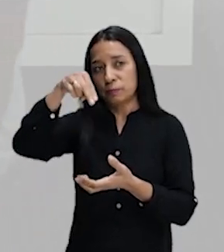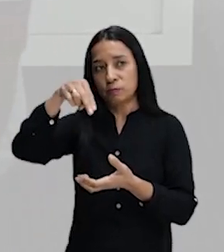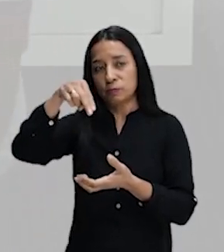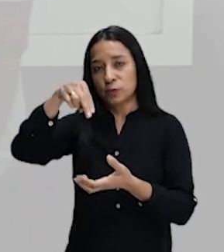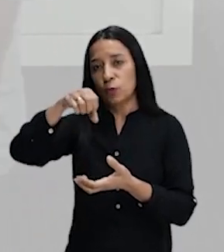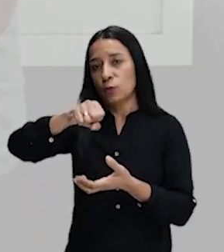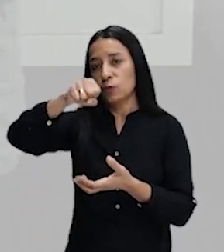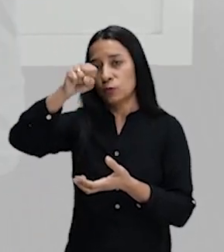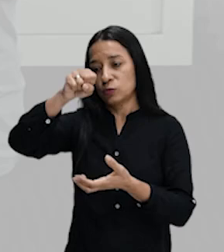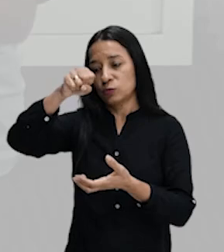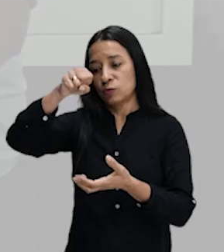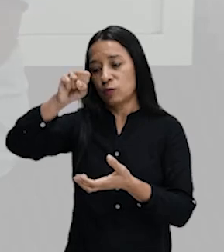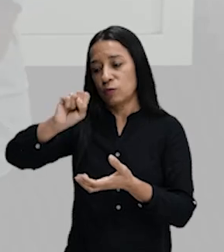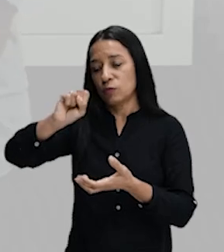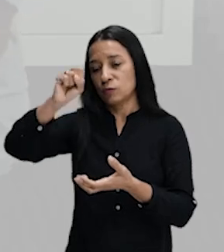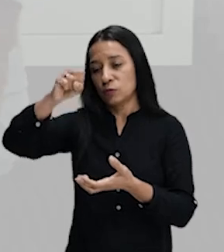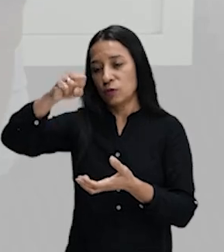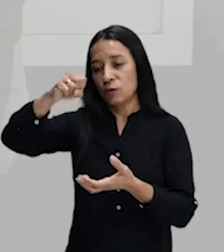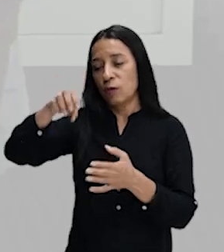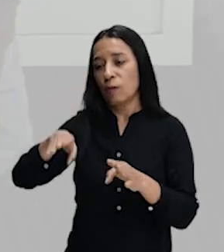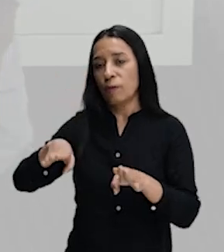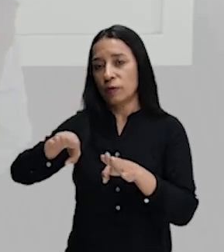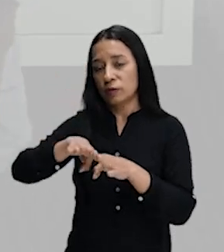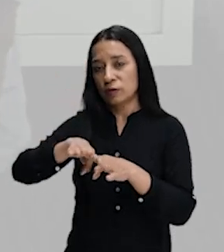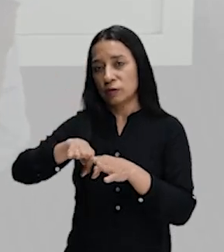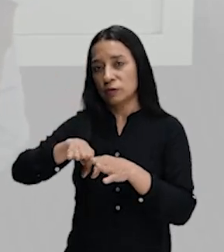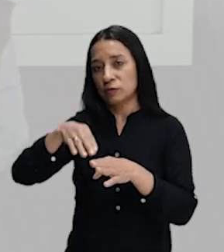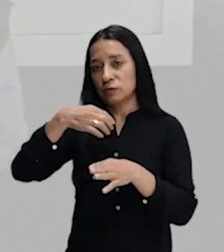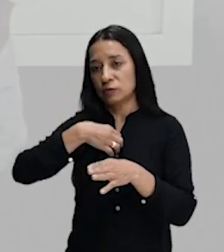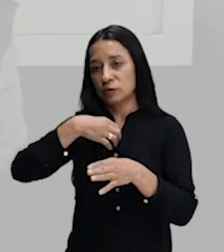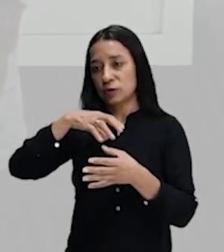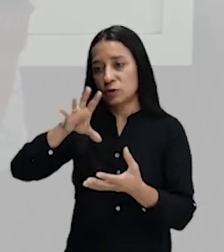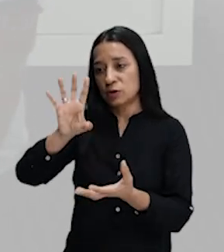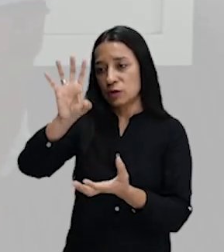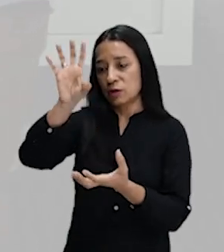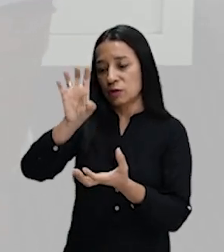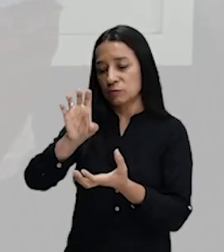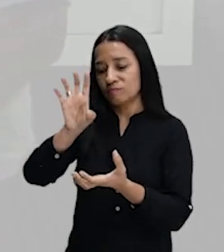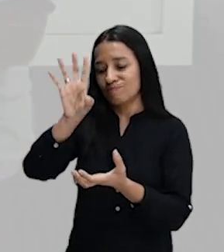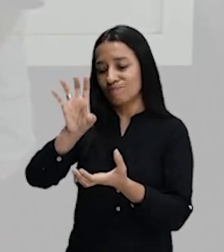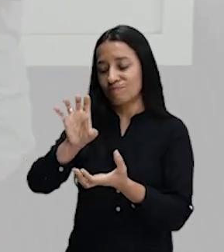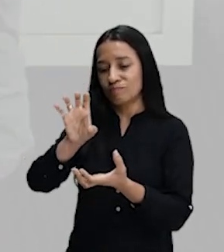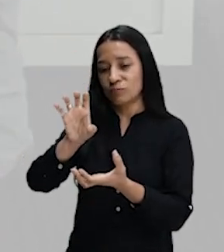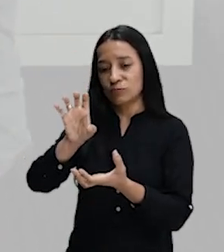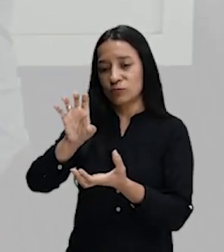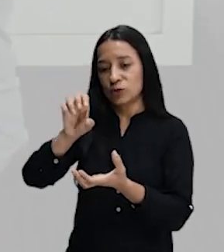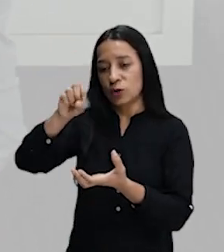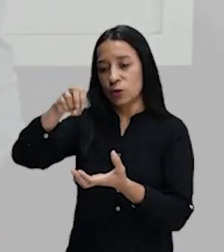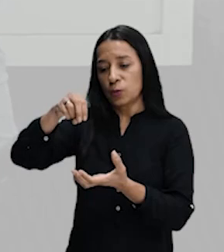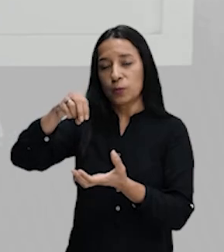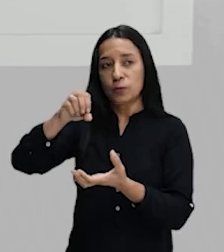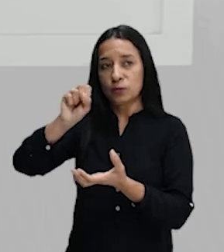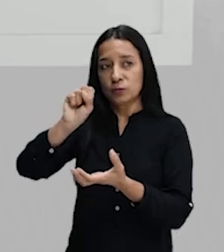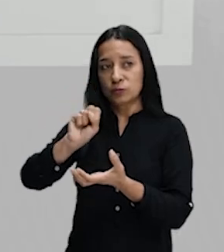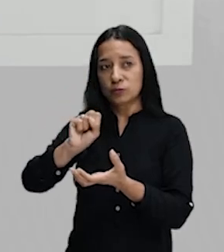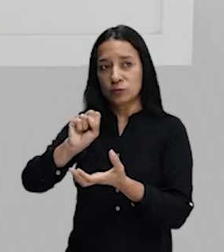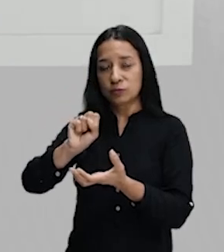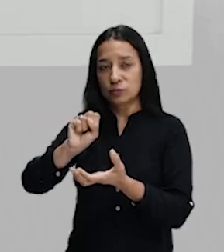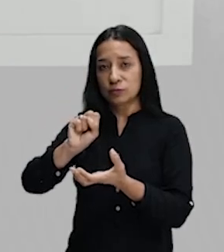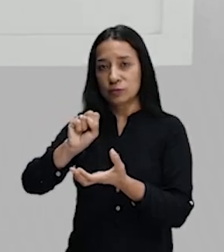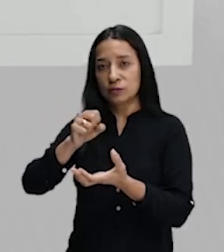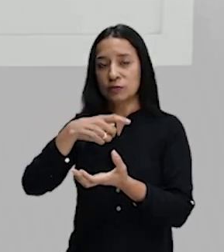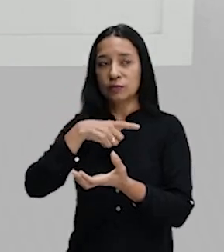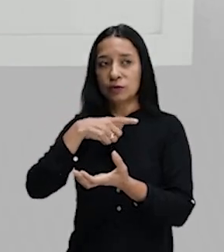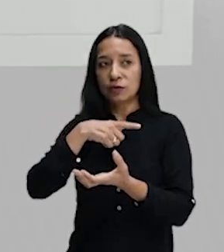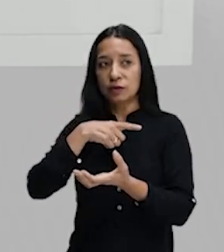sul magnético. Na verdade, ele vai se sentir atraído pelo sul magnético. Ok? A atração dele